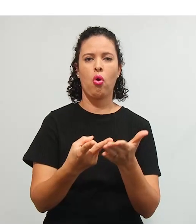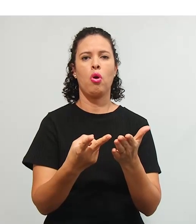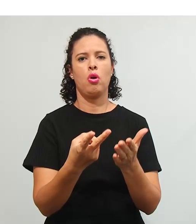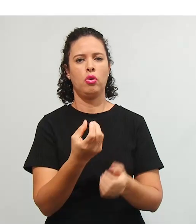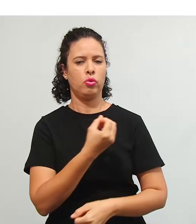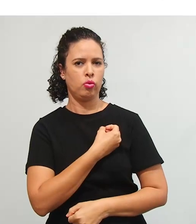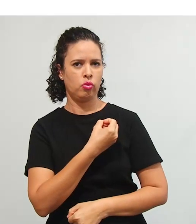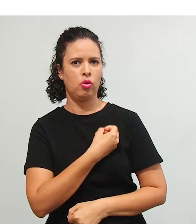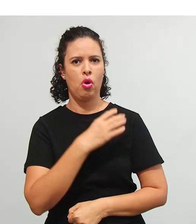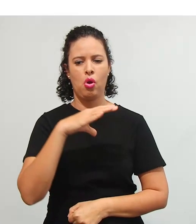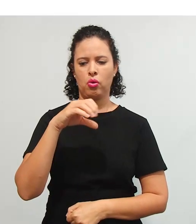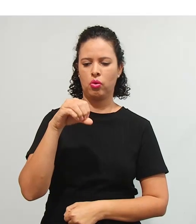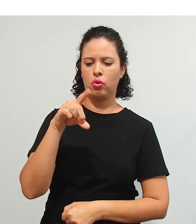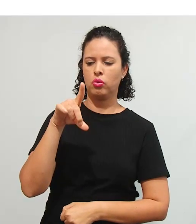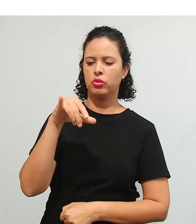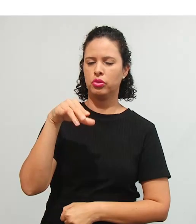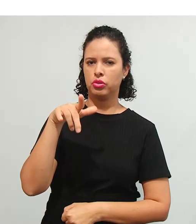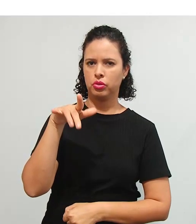código,